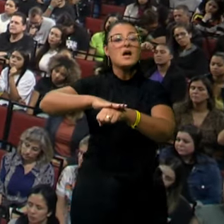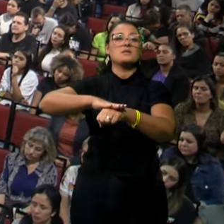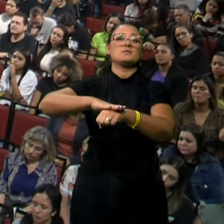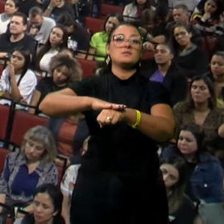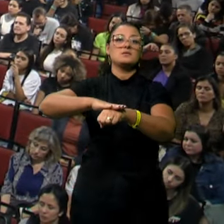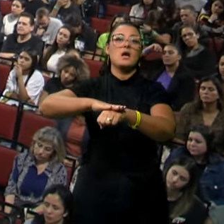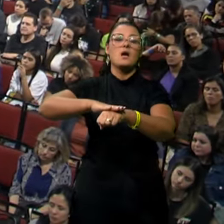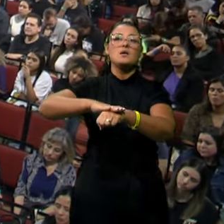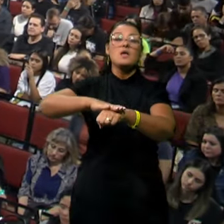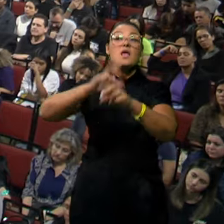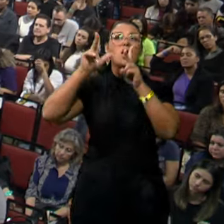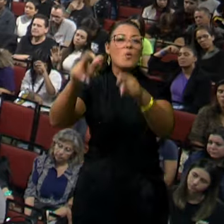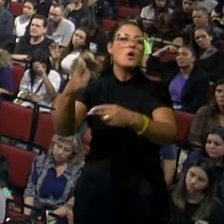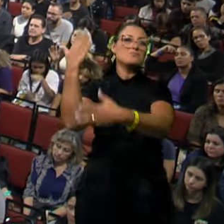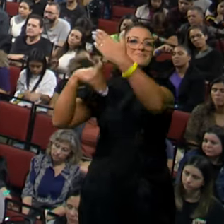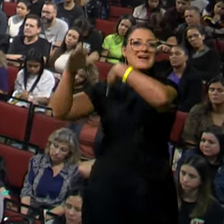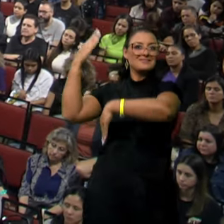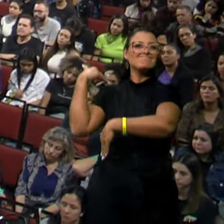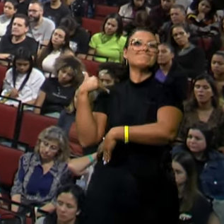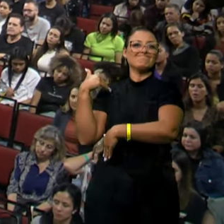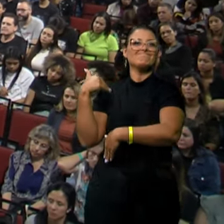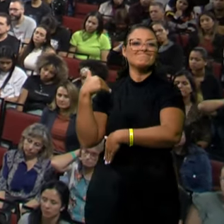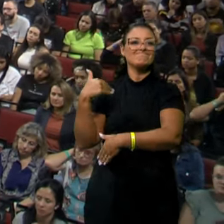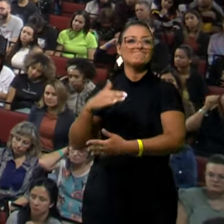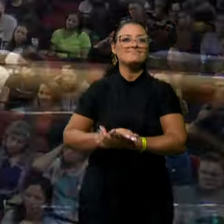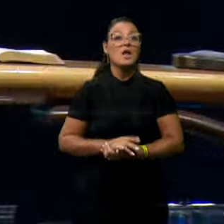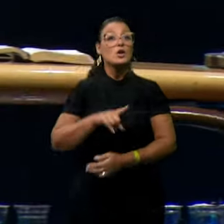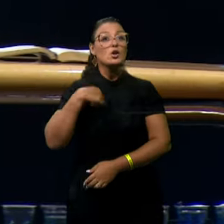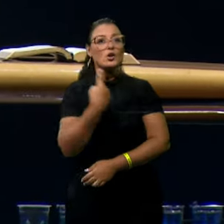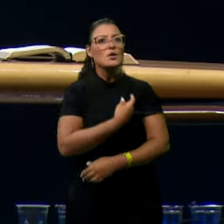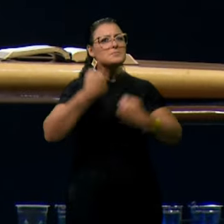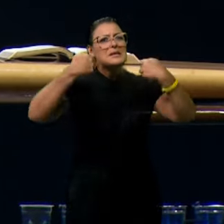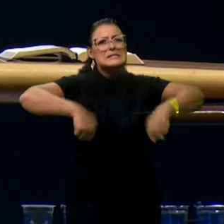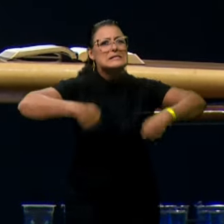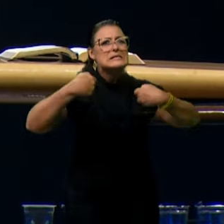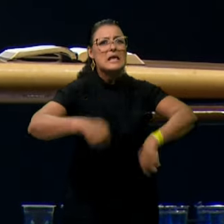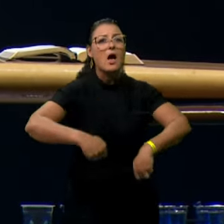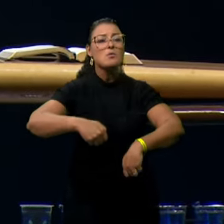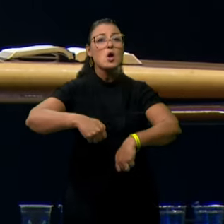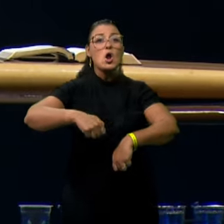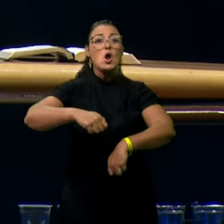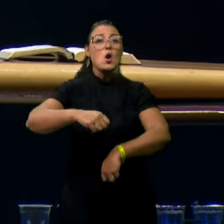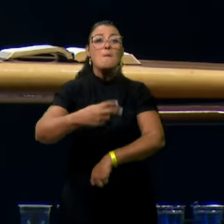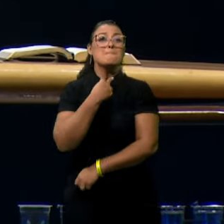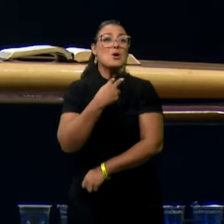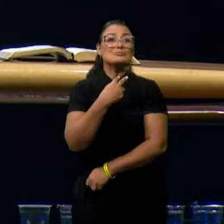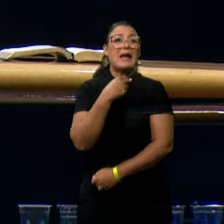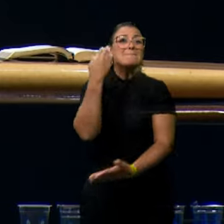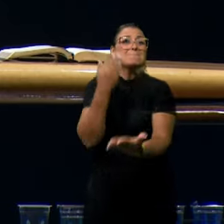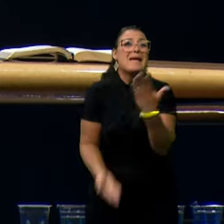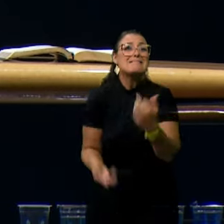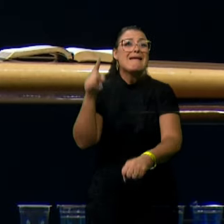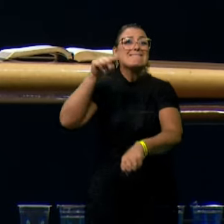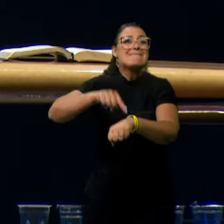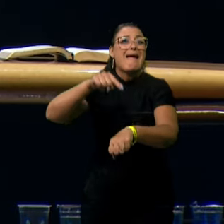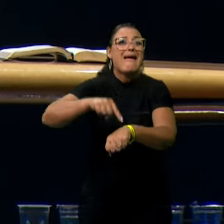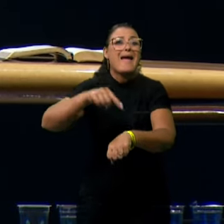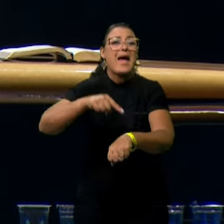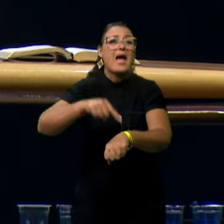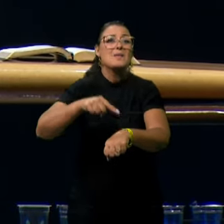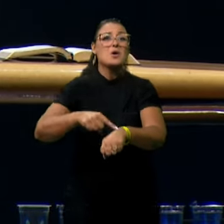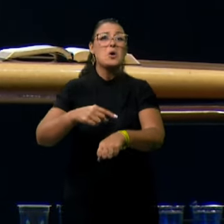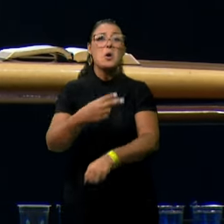eles estão entendendo ou não nós precisamos disso não dá tempo não podemos deixar para próxima geração